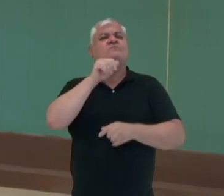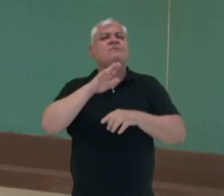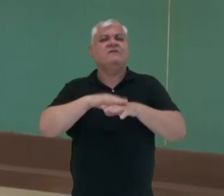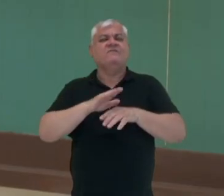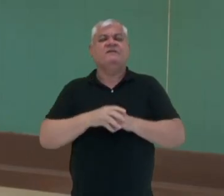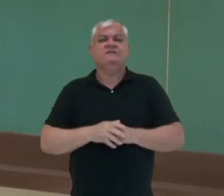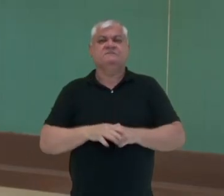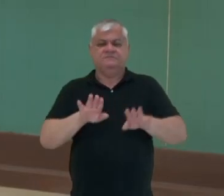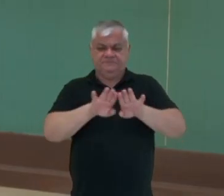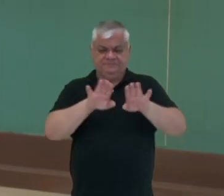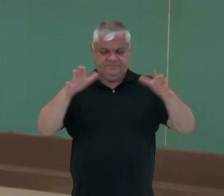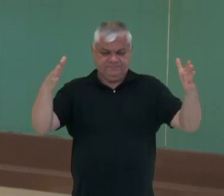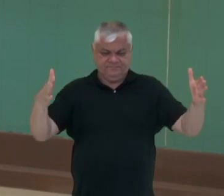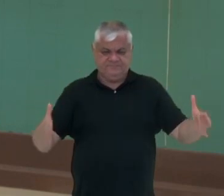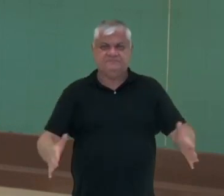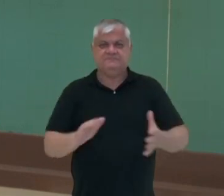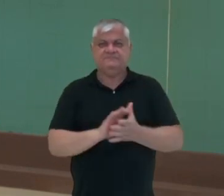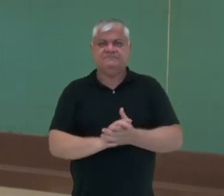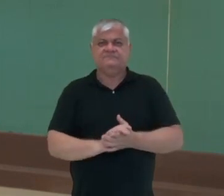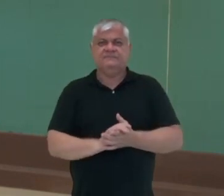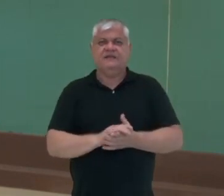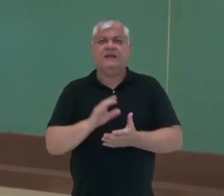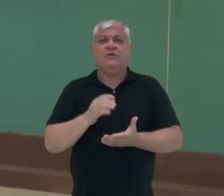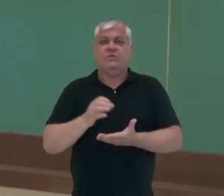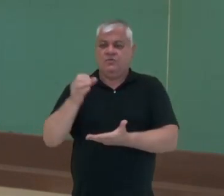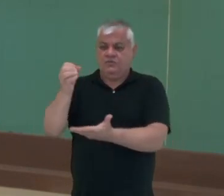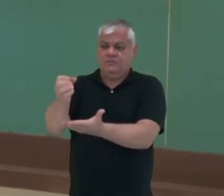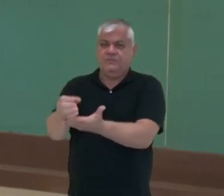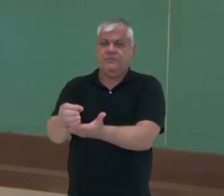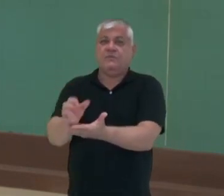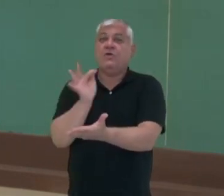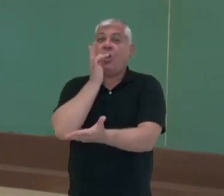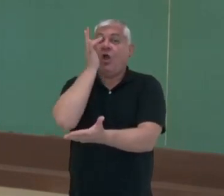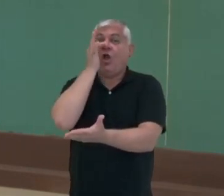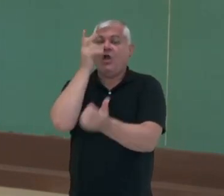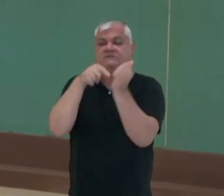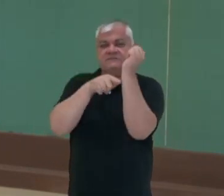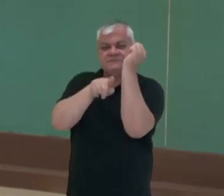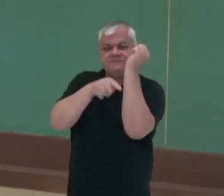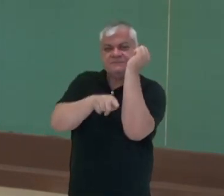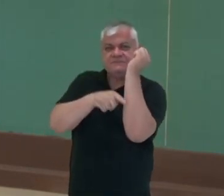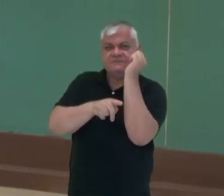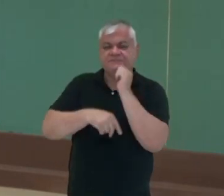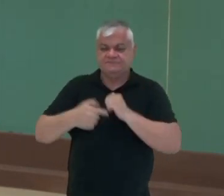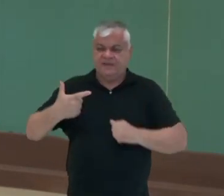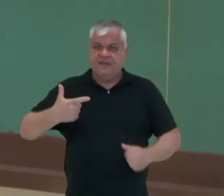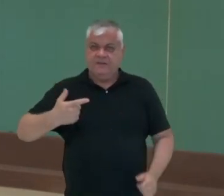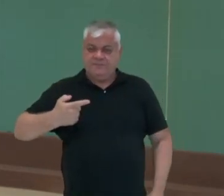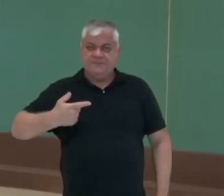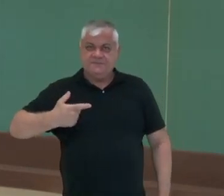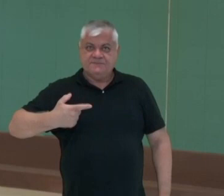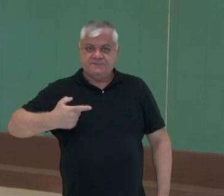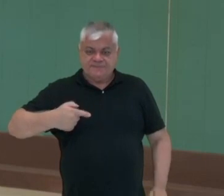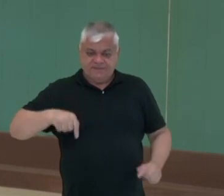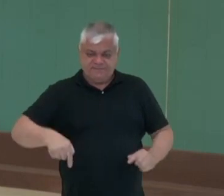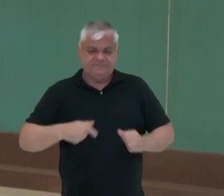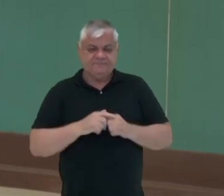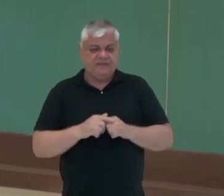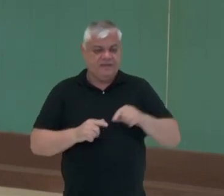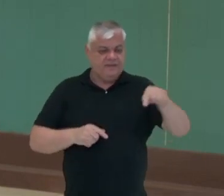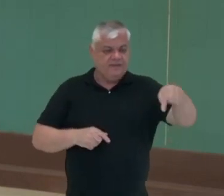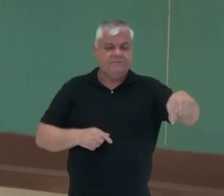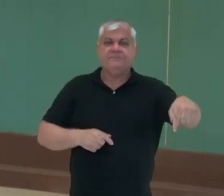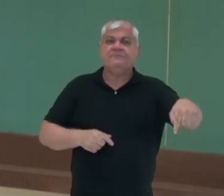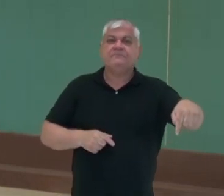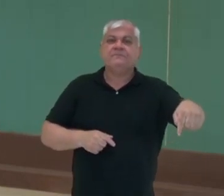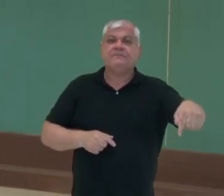pegou uma mesa e ela colocou vários elementos nessa mesa. Ela colocou uma rosa com espinhos, ela colocou uma arma de fogo carregada, ela